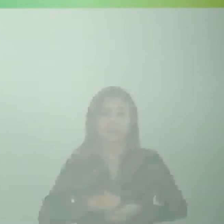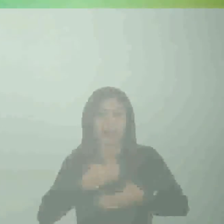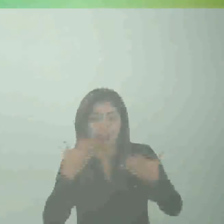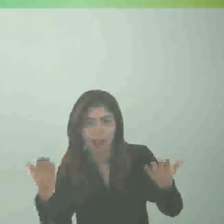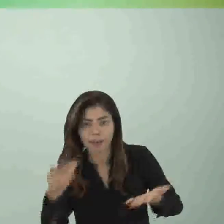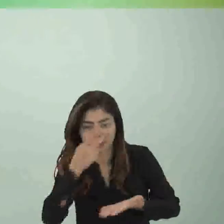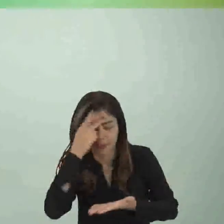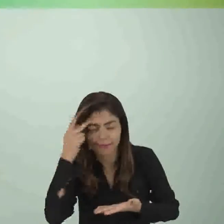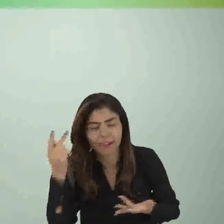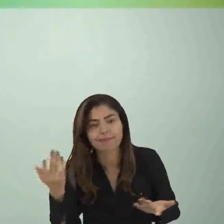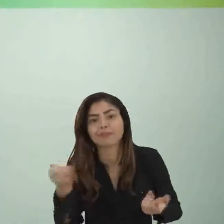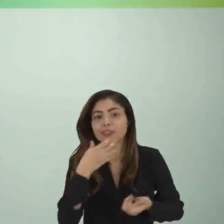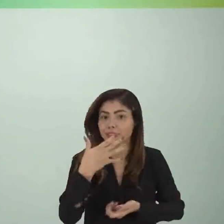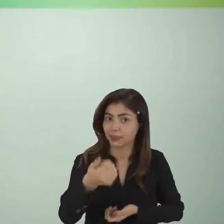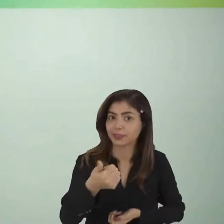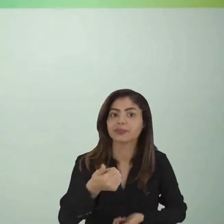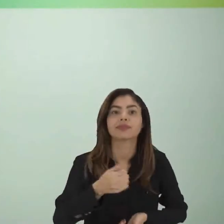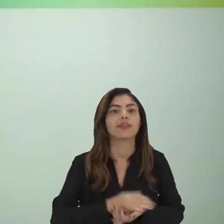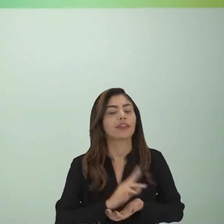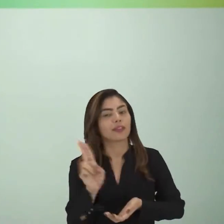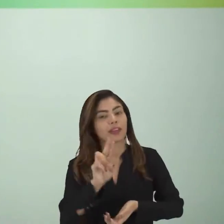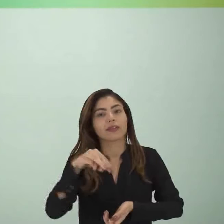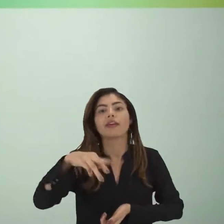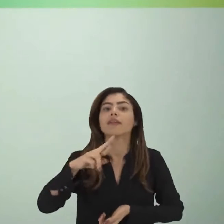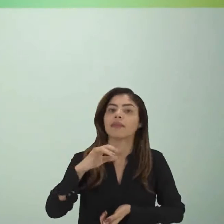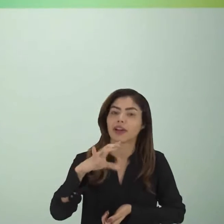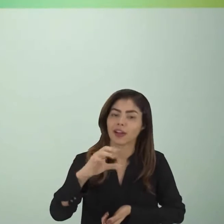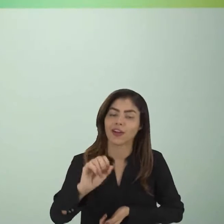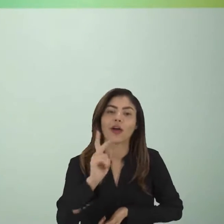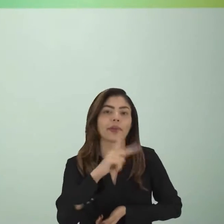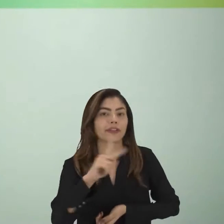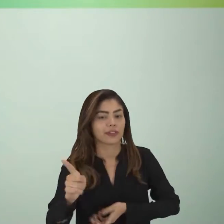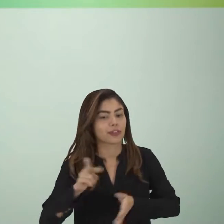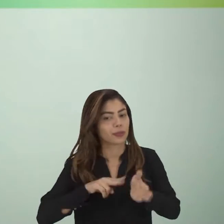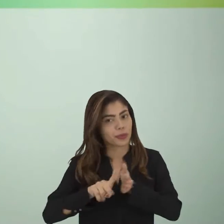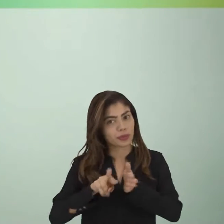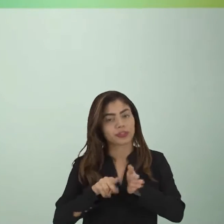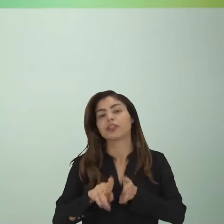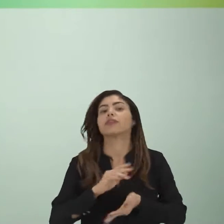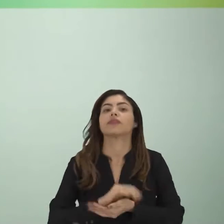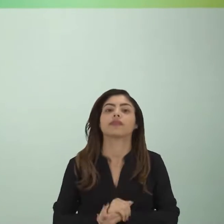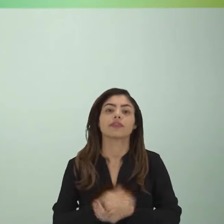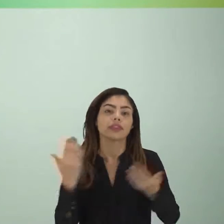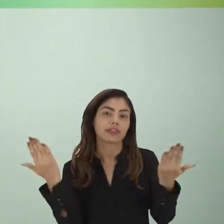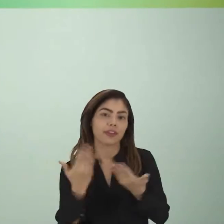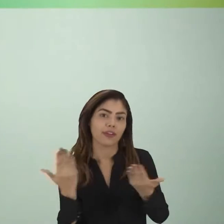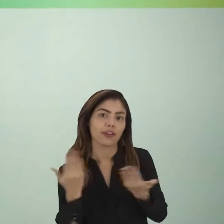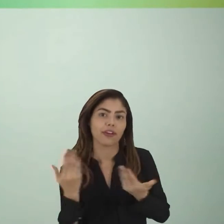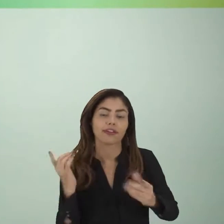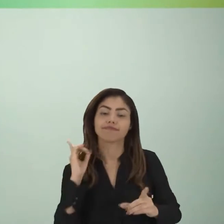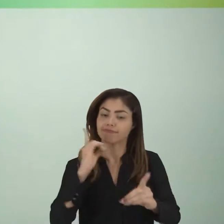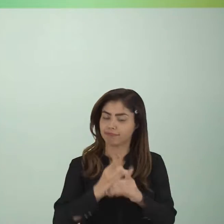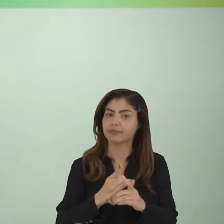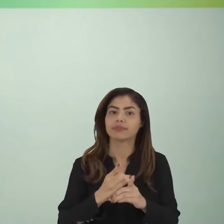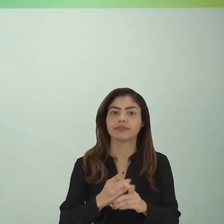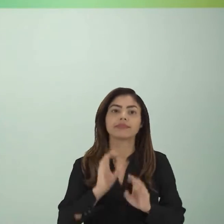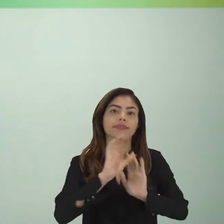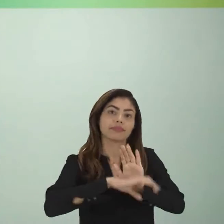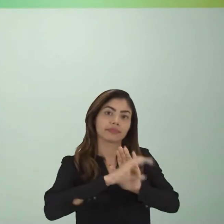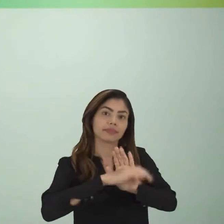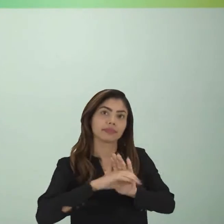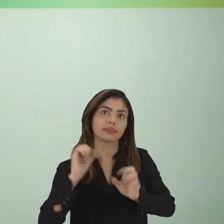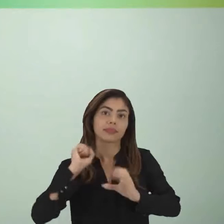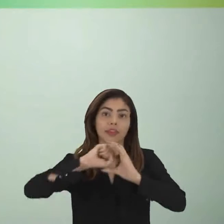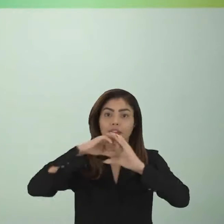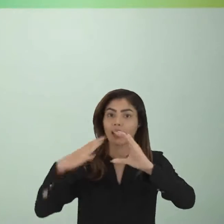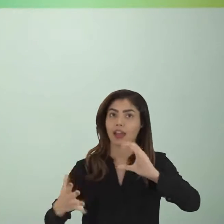E aí, pessoal, tudo bem? Meu nome é Marcos, sou professor de Biologia e hoje no nosso encontro a gente vai falar sobre